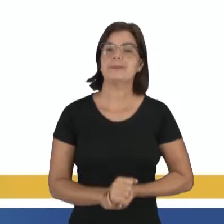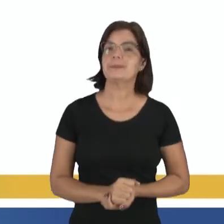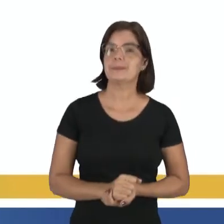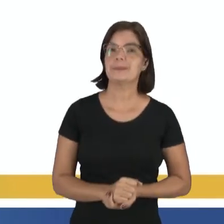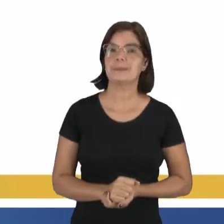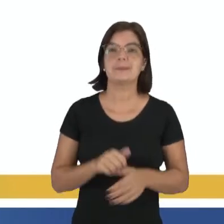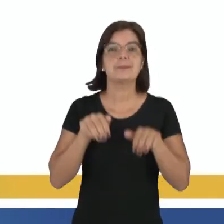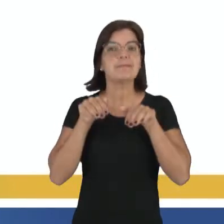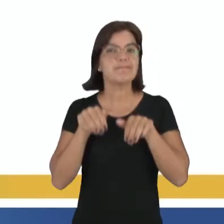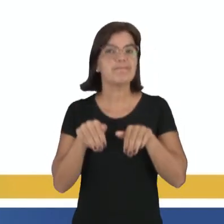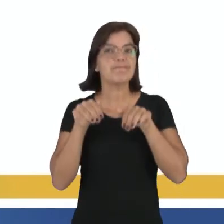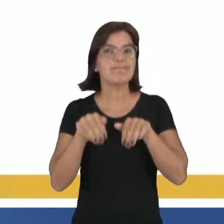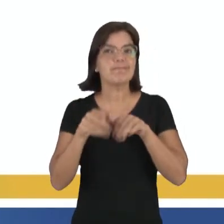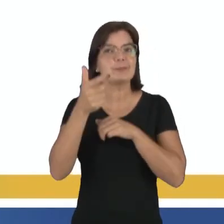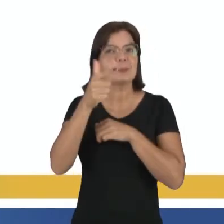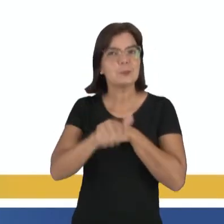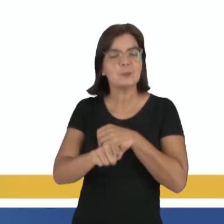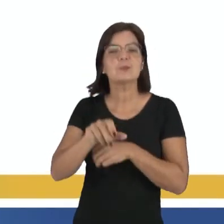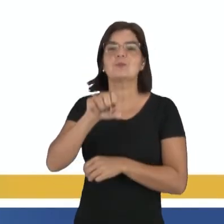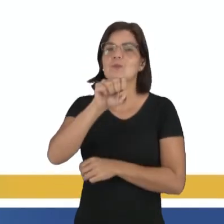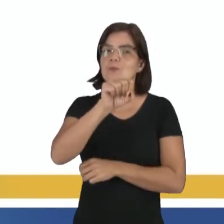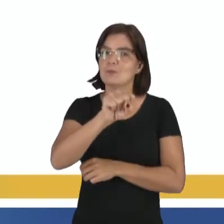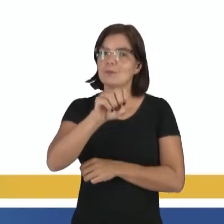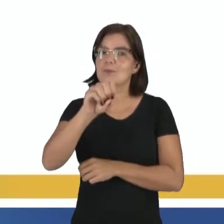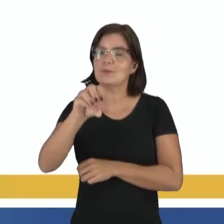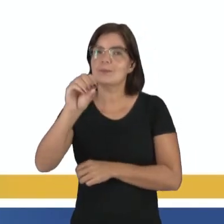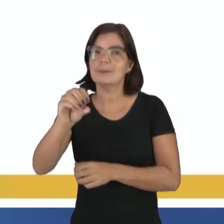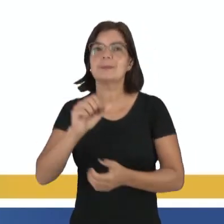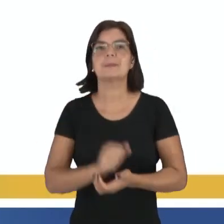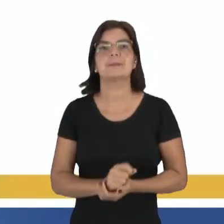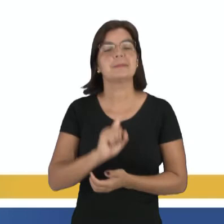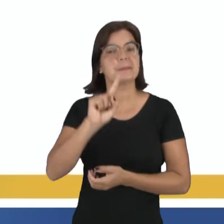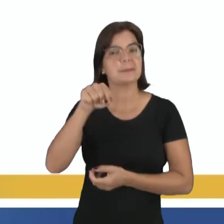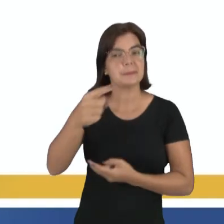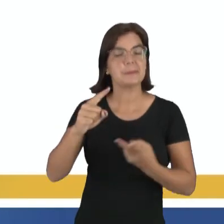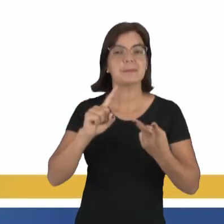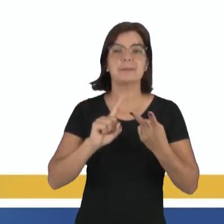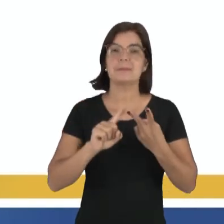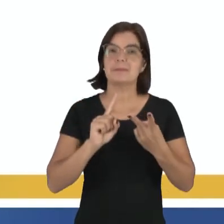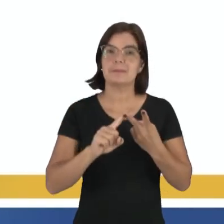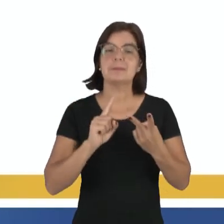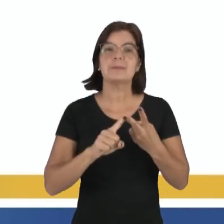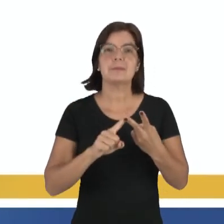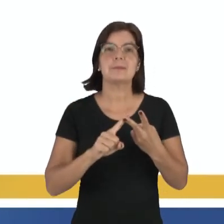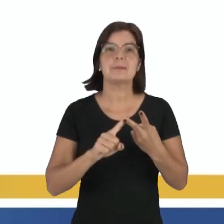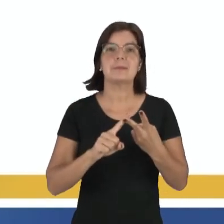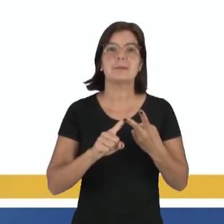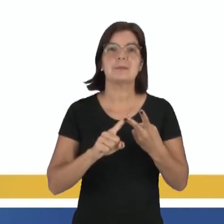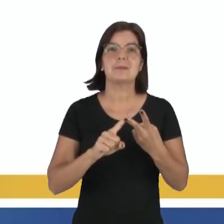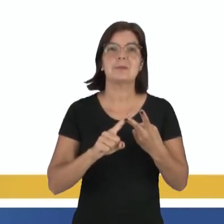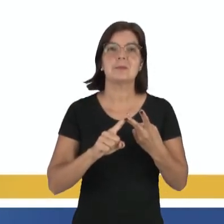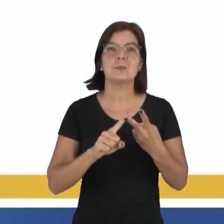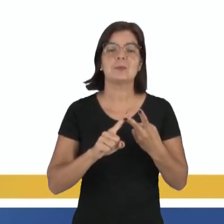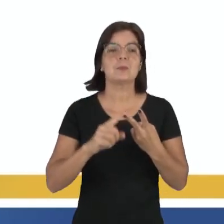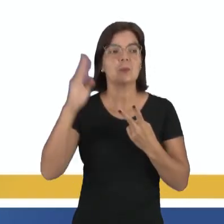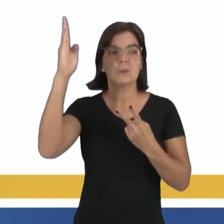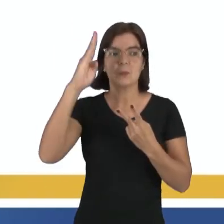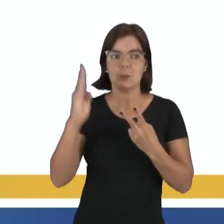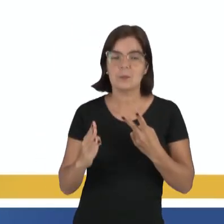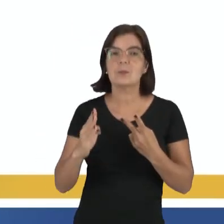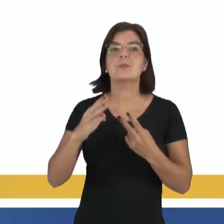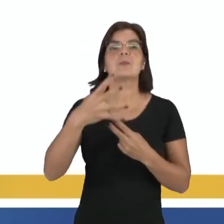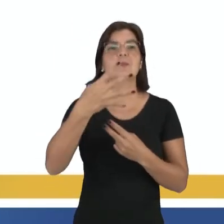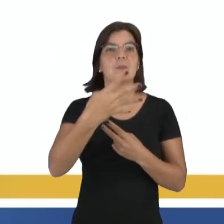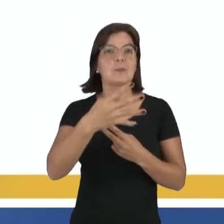da Austrália, novamente está presente. Depois da Austrália nós temos o Brasil com